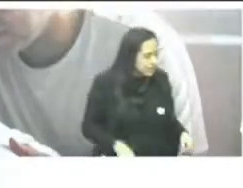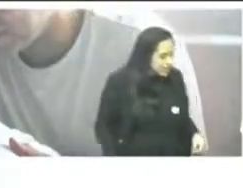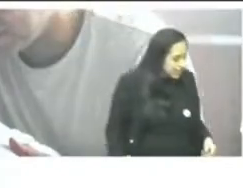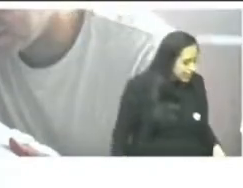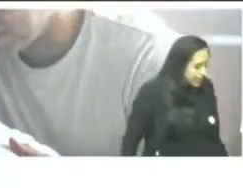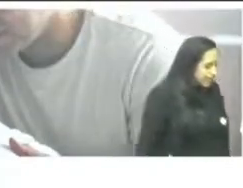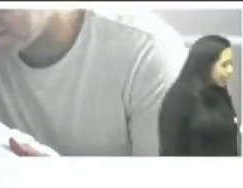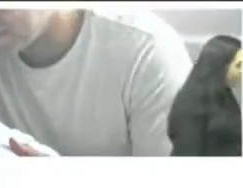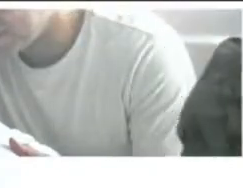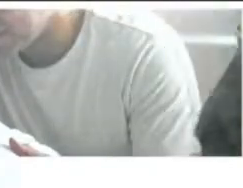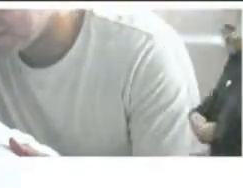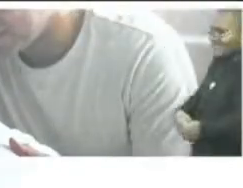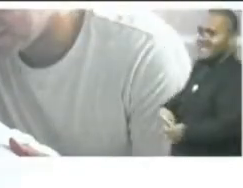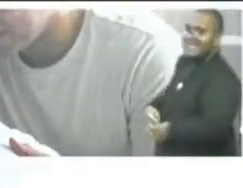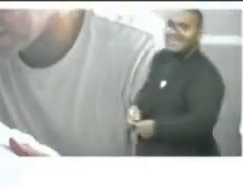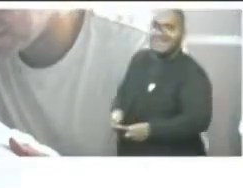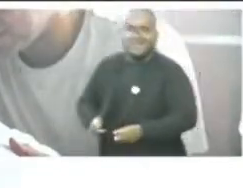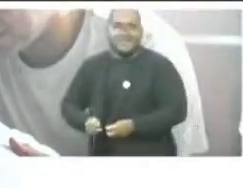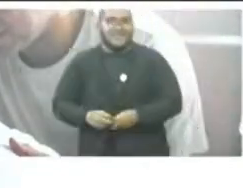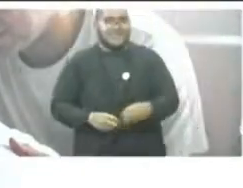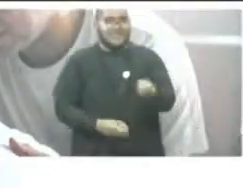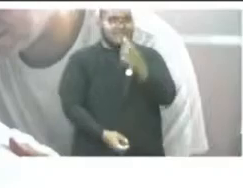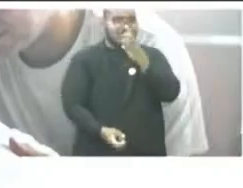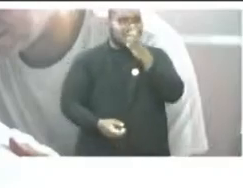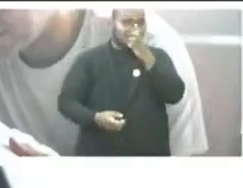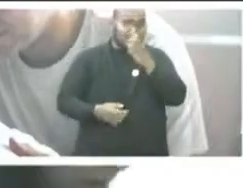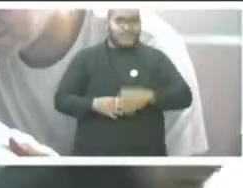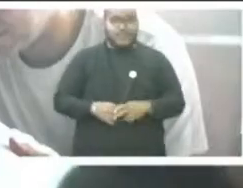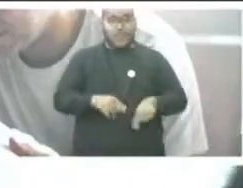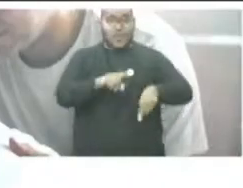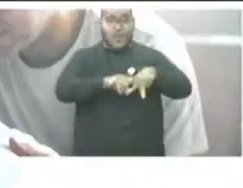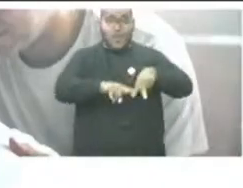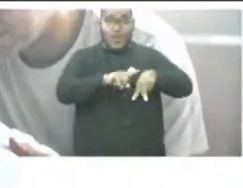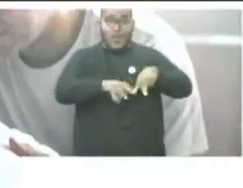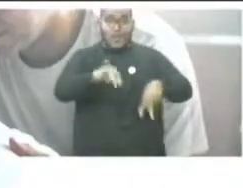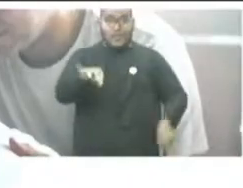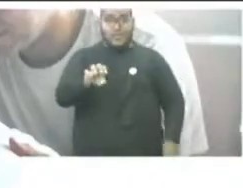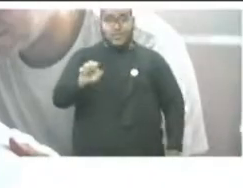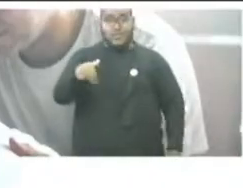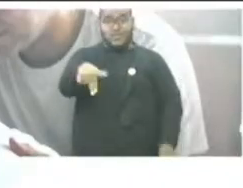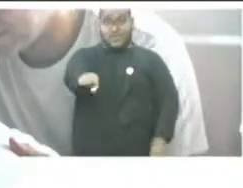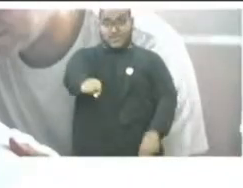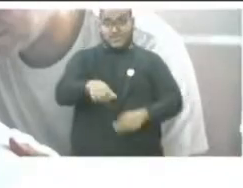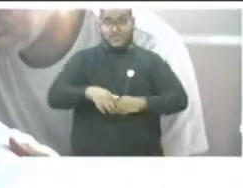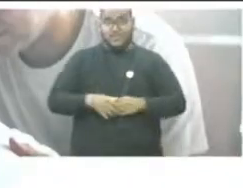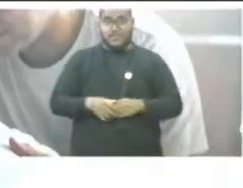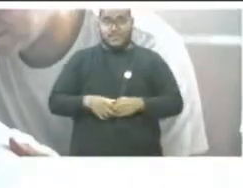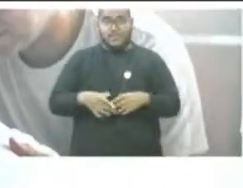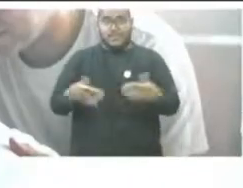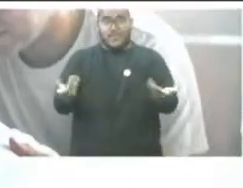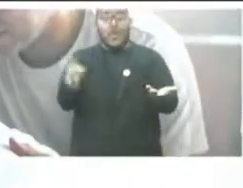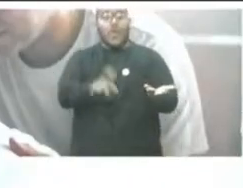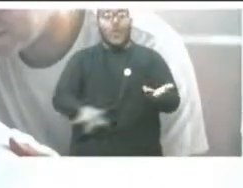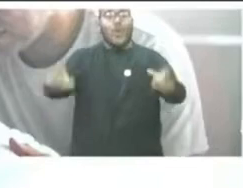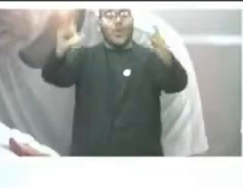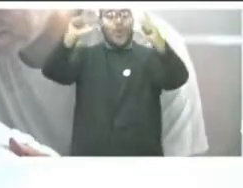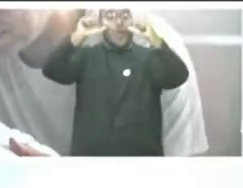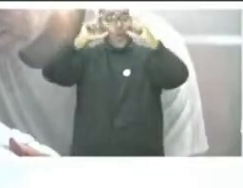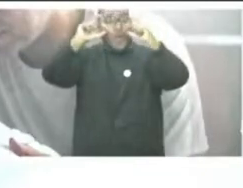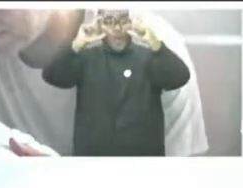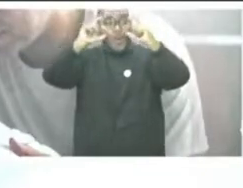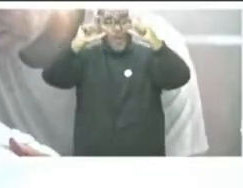preta de manga comprida e gola alta, uma calça jeans e uso um óculos sem